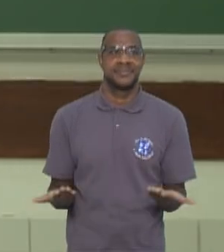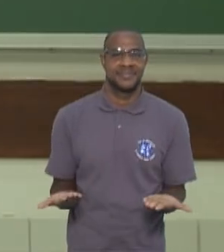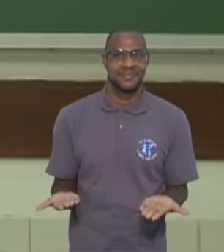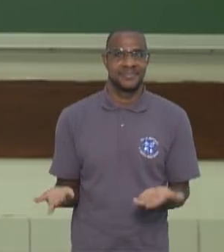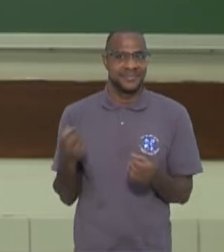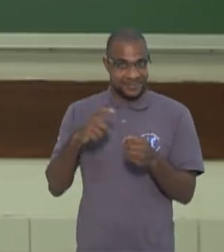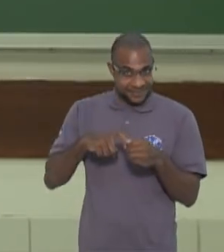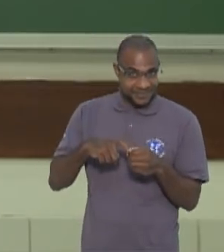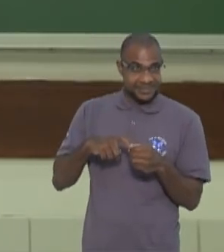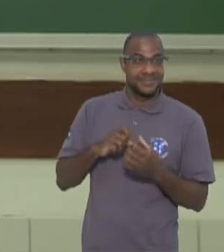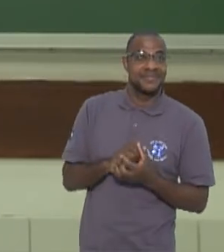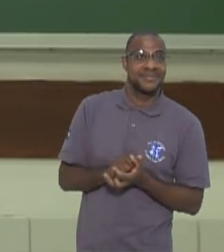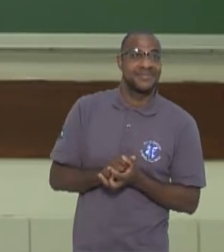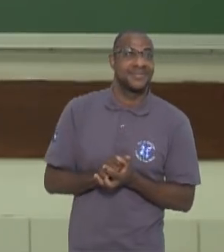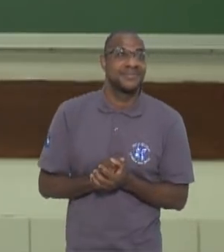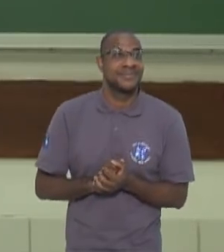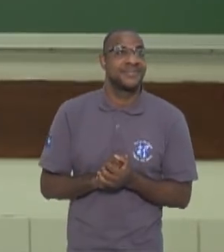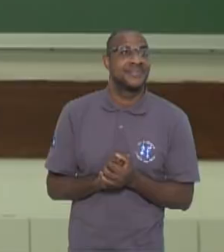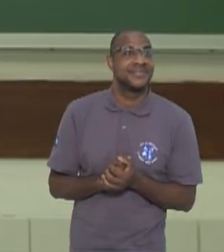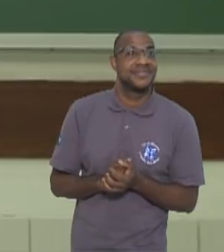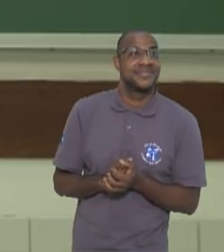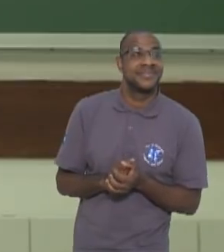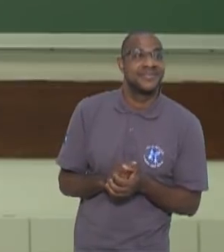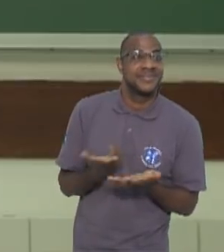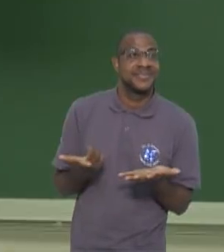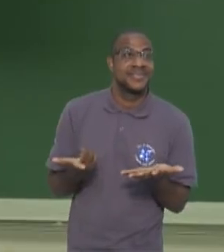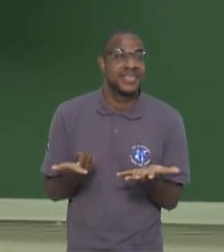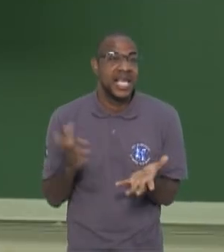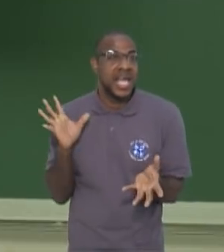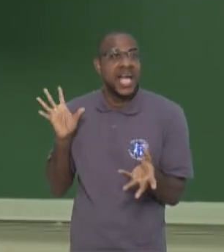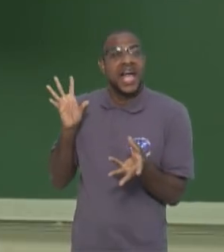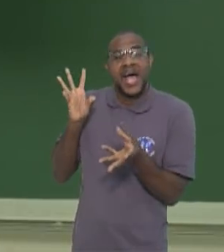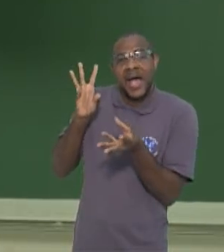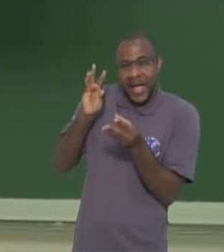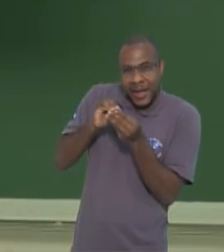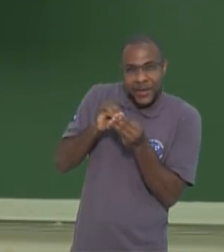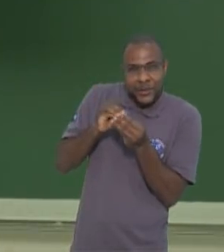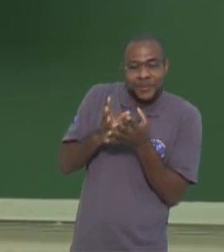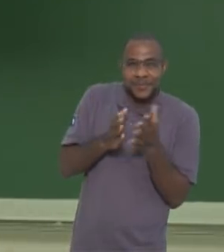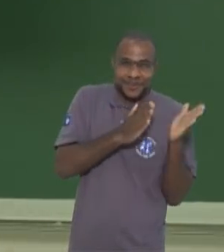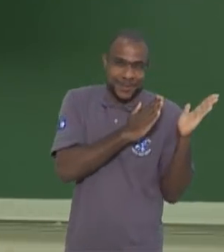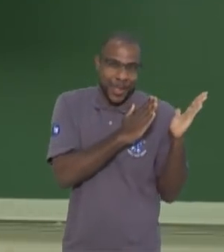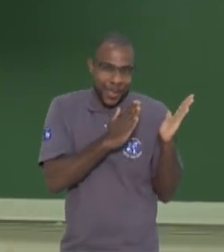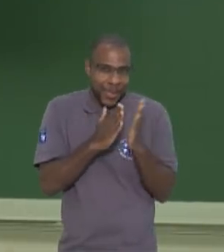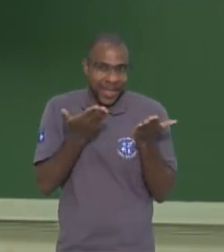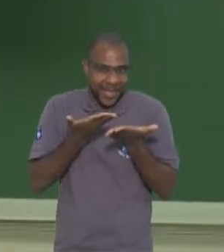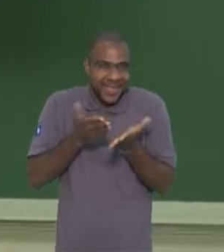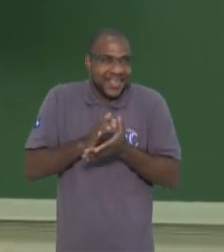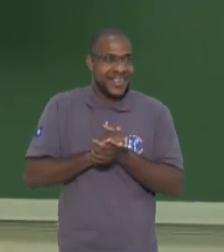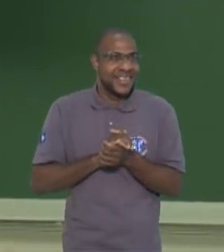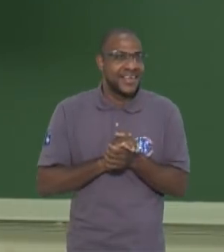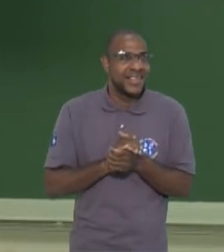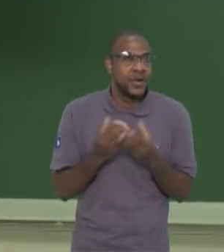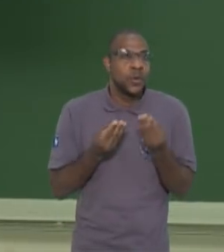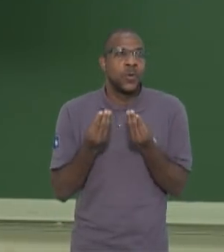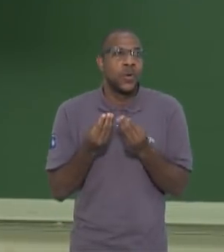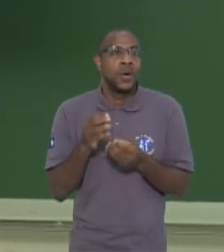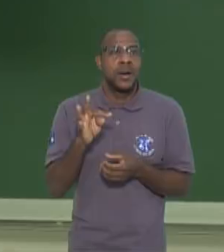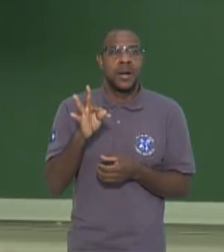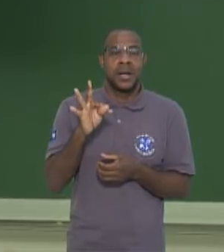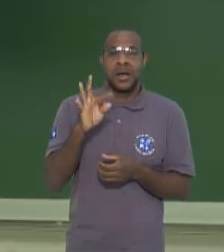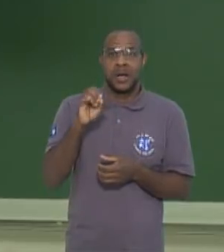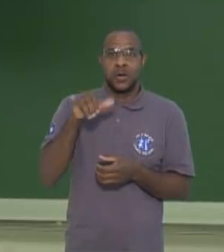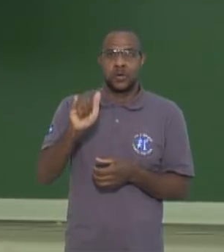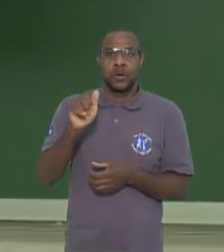Retornando, vamos aqui. Então, meio que um resumo do que a gente falou, né, sobre o Toy